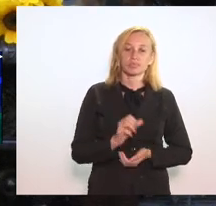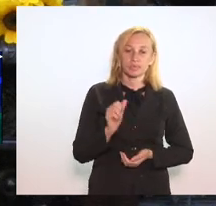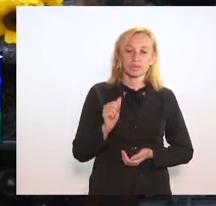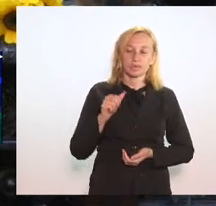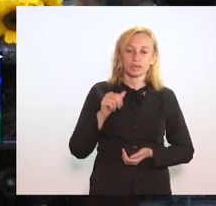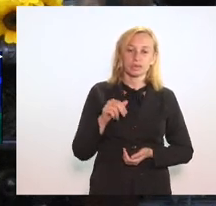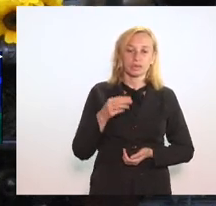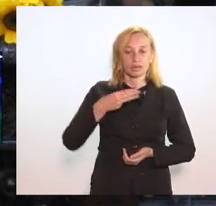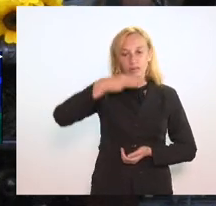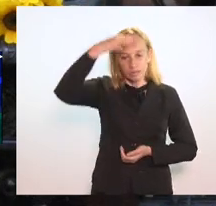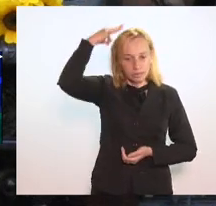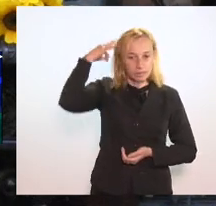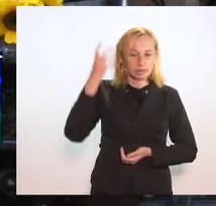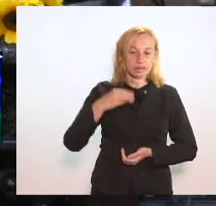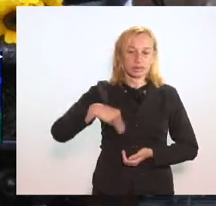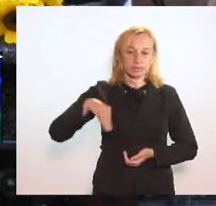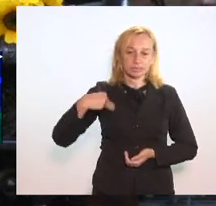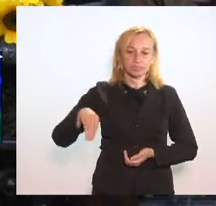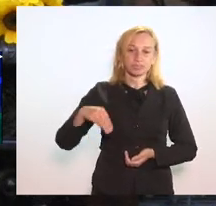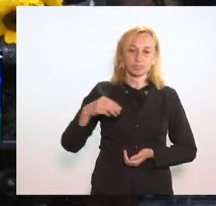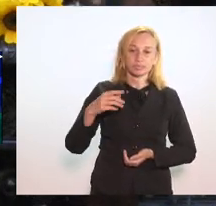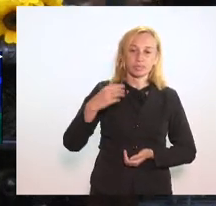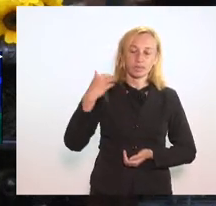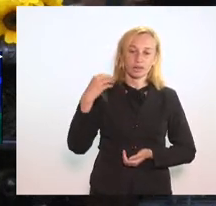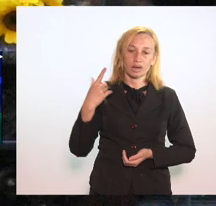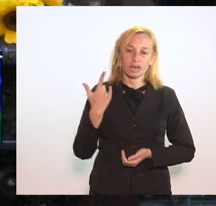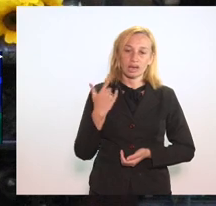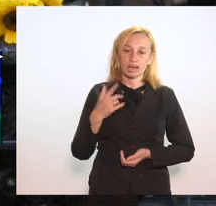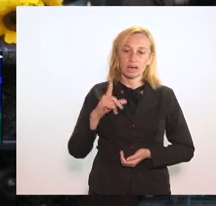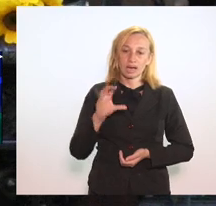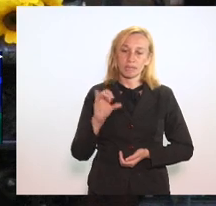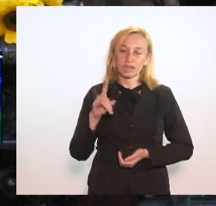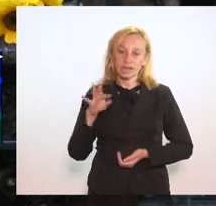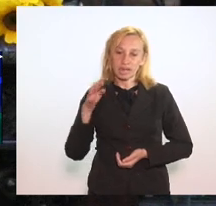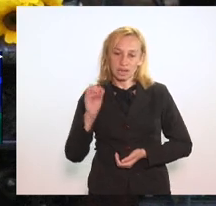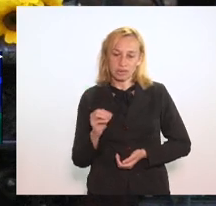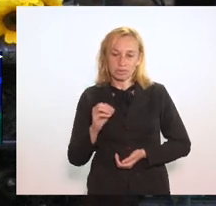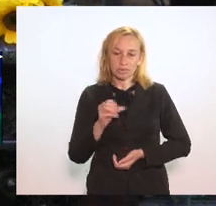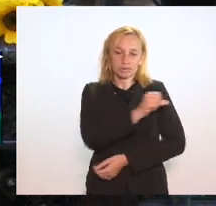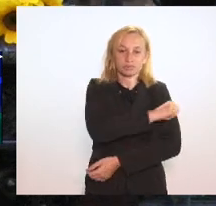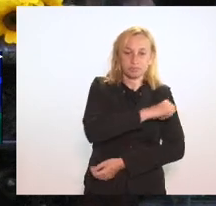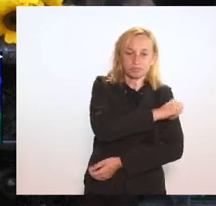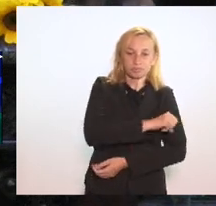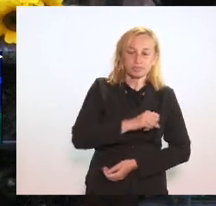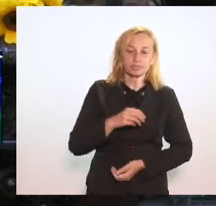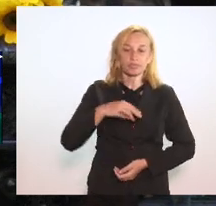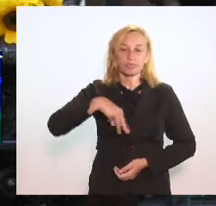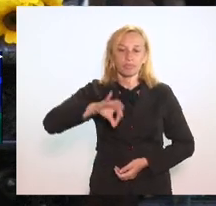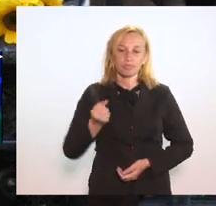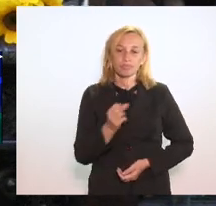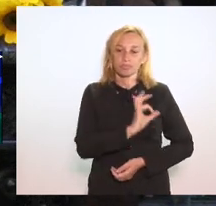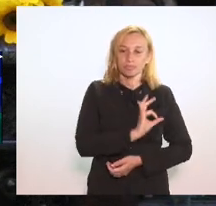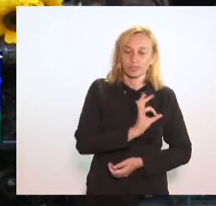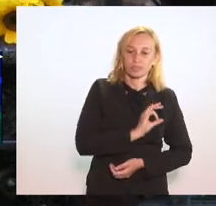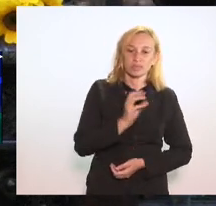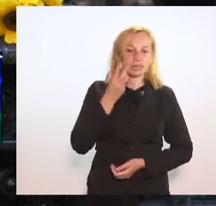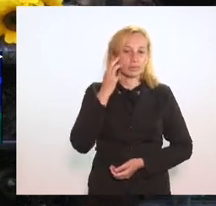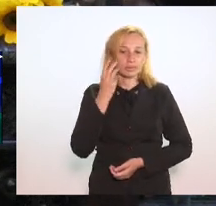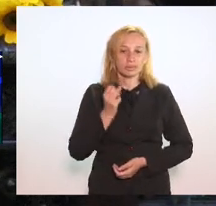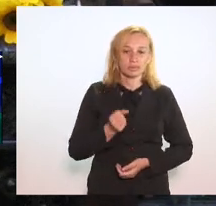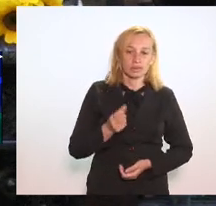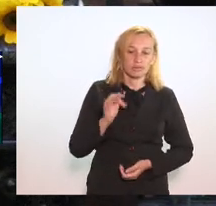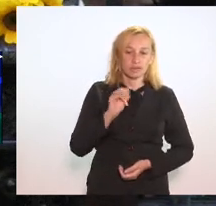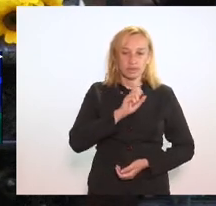o Márcio Carlos minc cabeleireiro enfermeira Rejane Marta Rocha attila Nunes Valdete Rubens